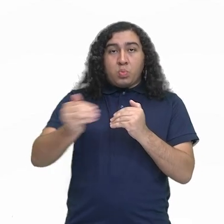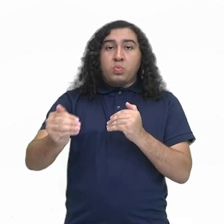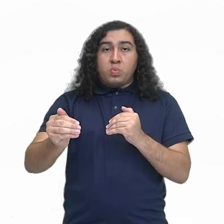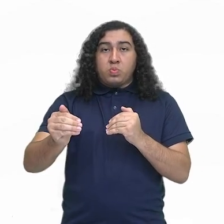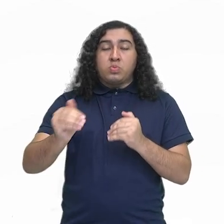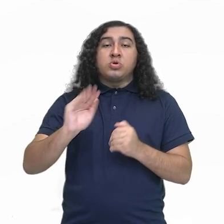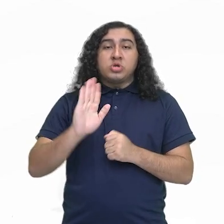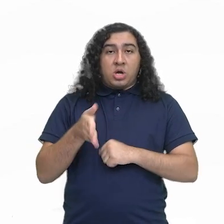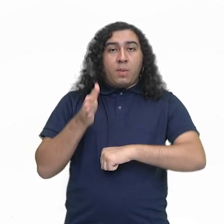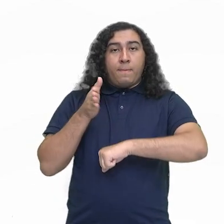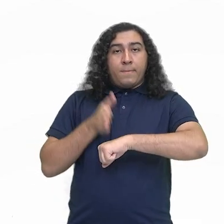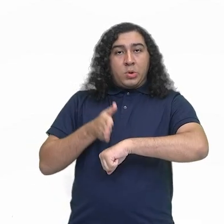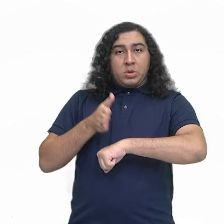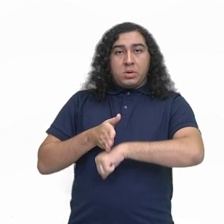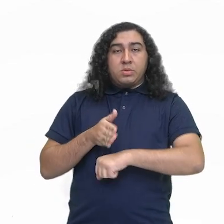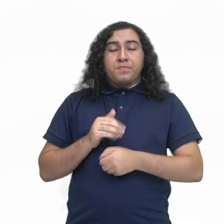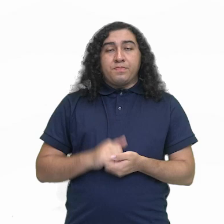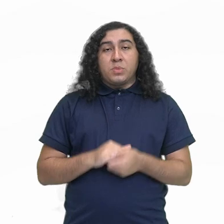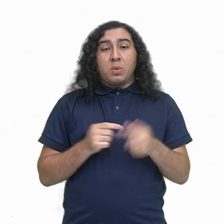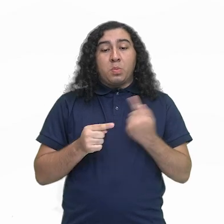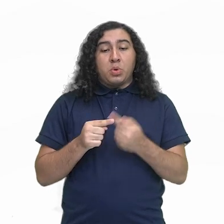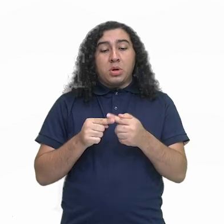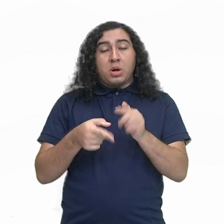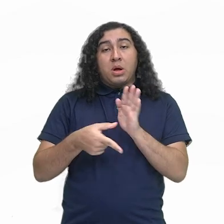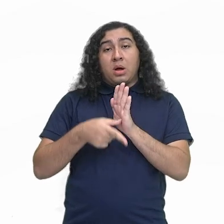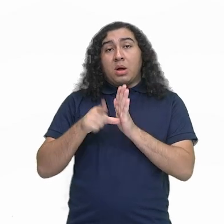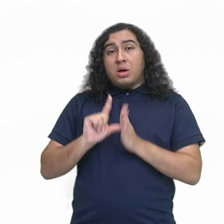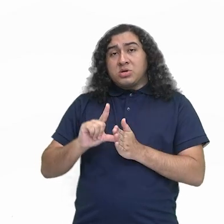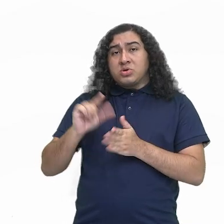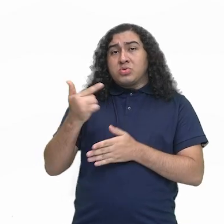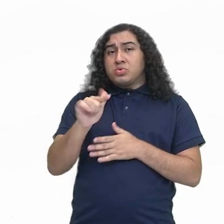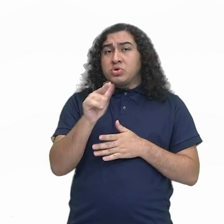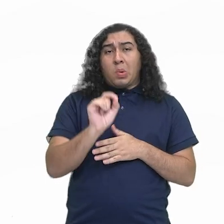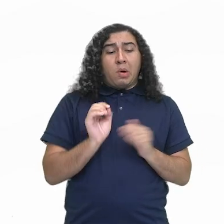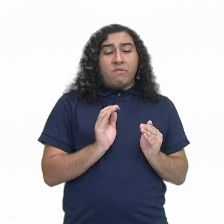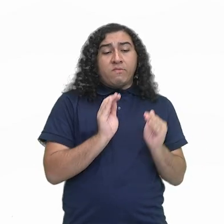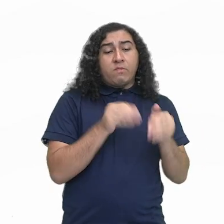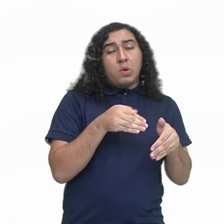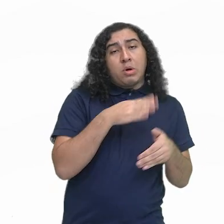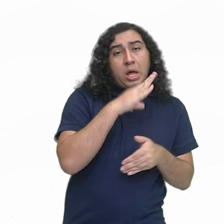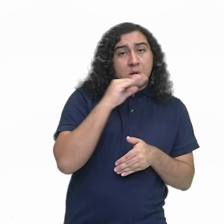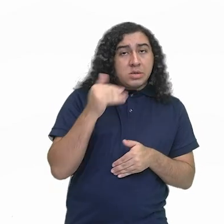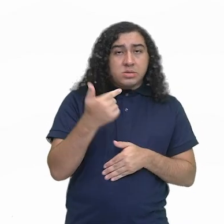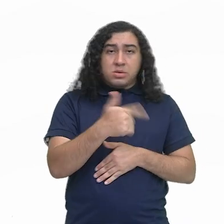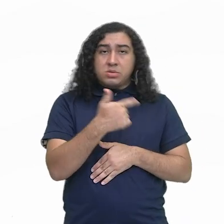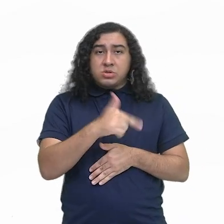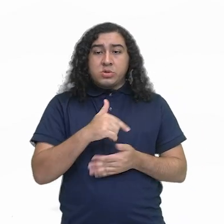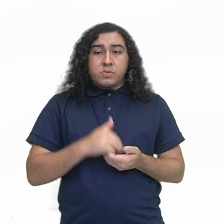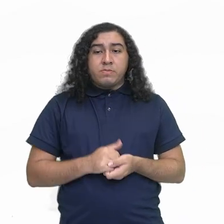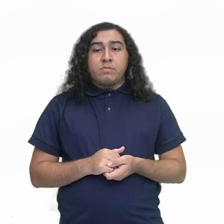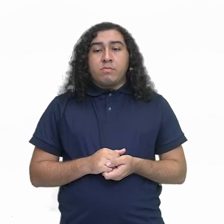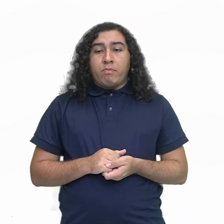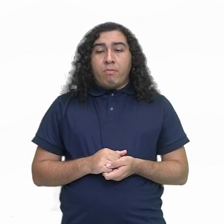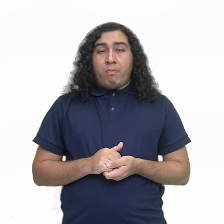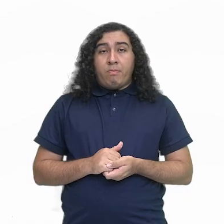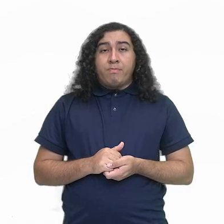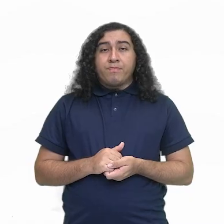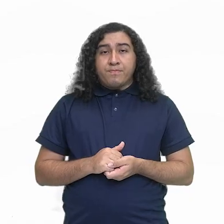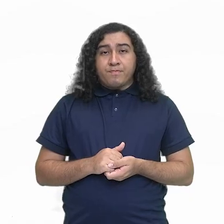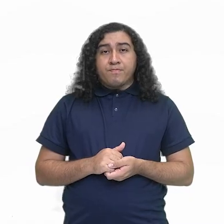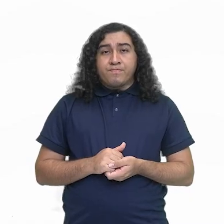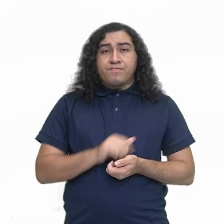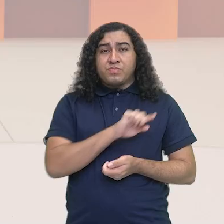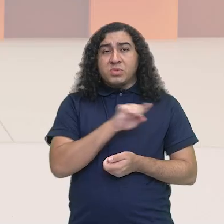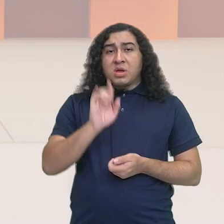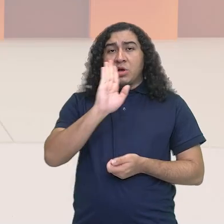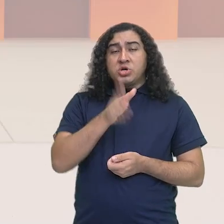modernidade. Por quê? Porque antes não tinha criança, não existia essa questão da criança, Você já saía ali da infância